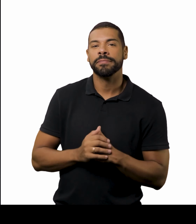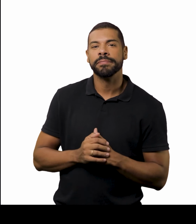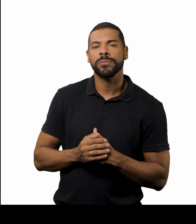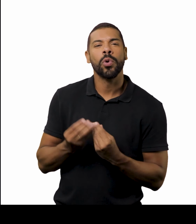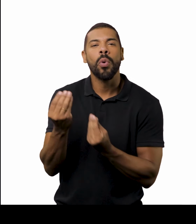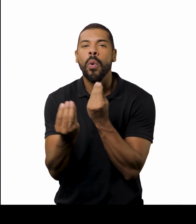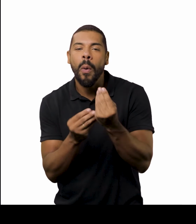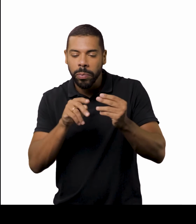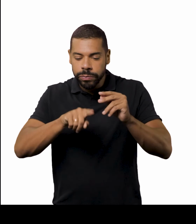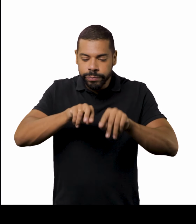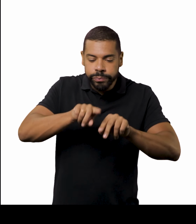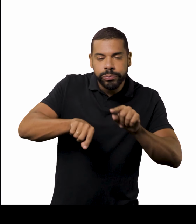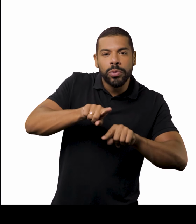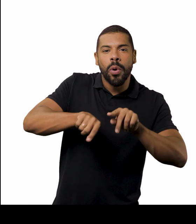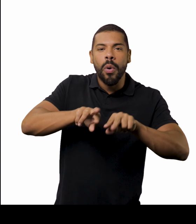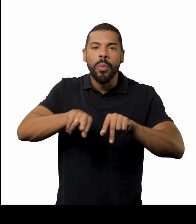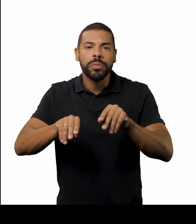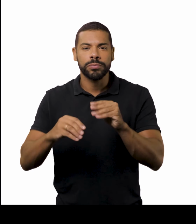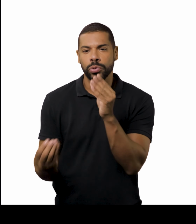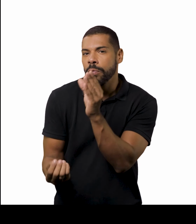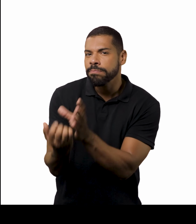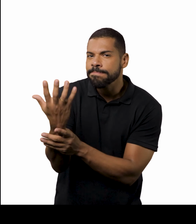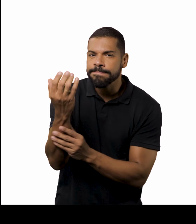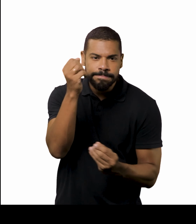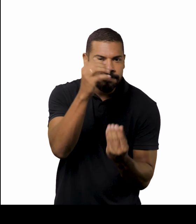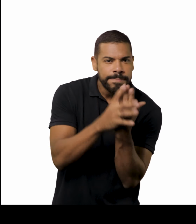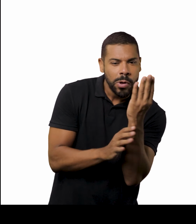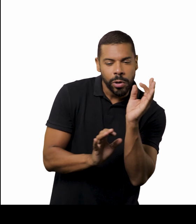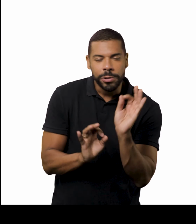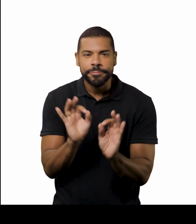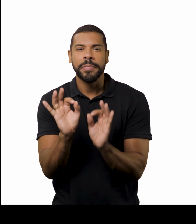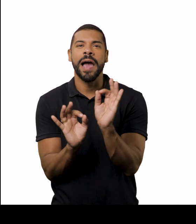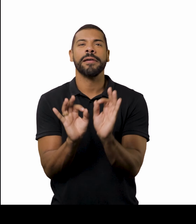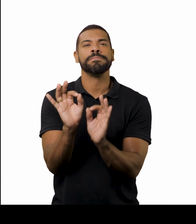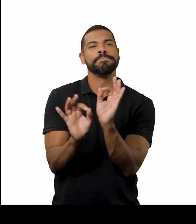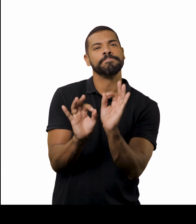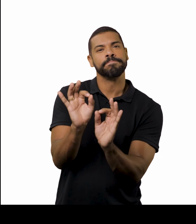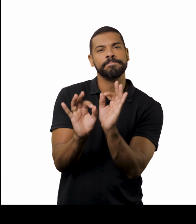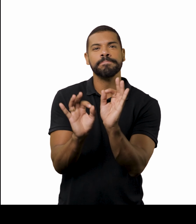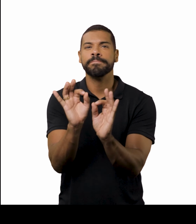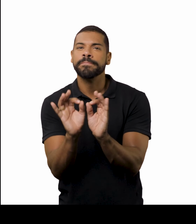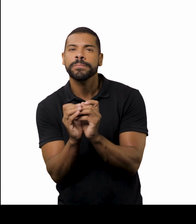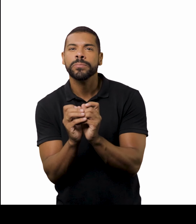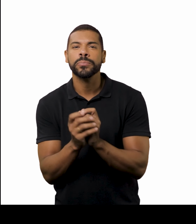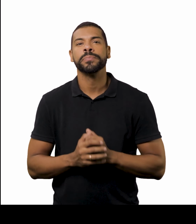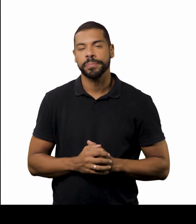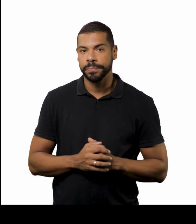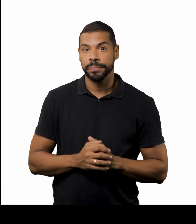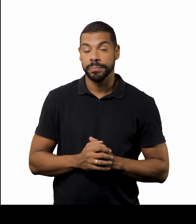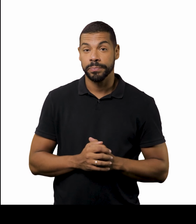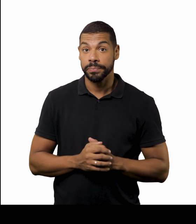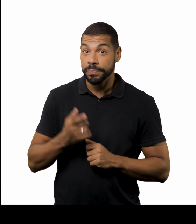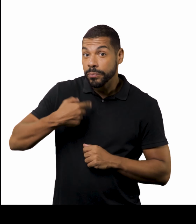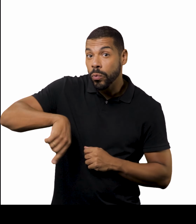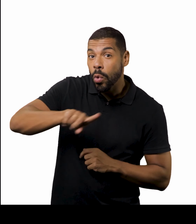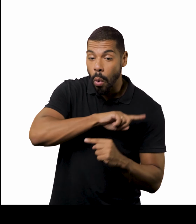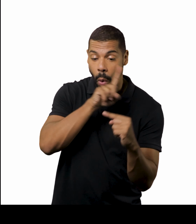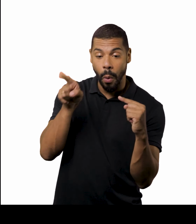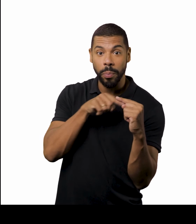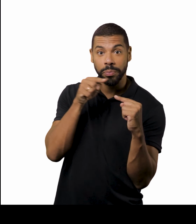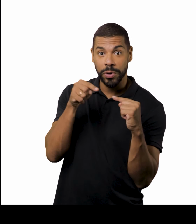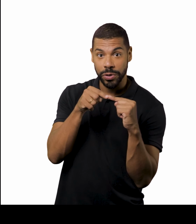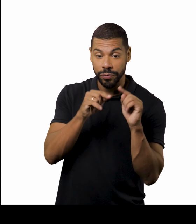às manualidades, à construção, à elaboração de discursos, a